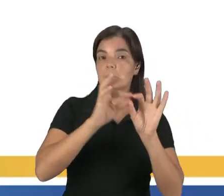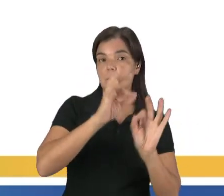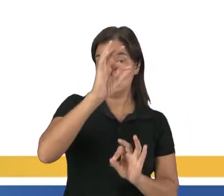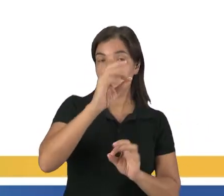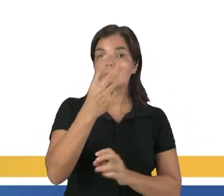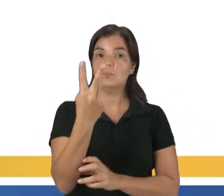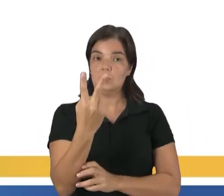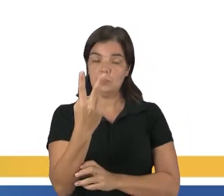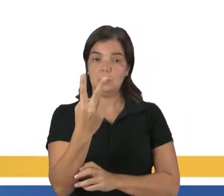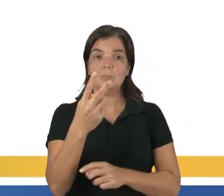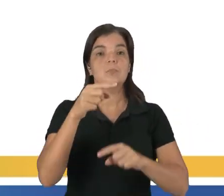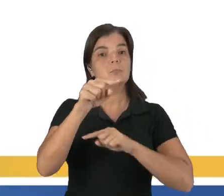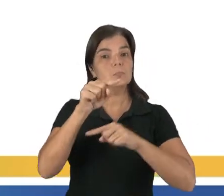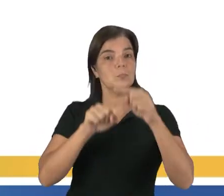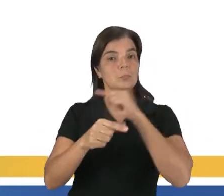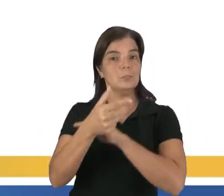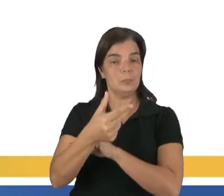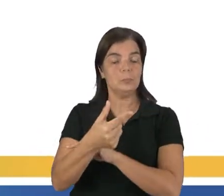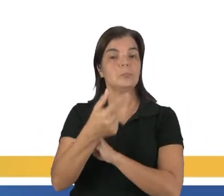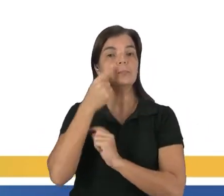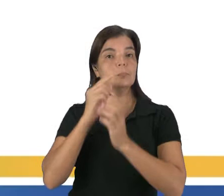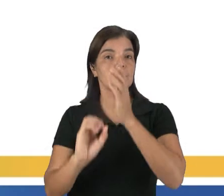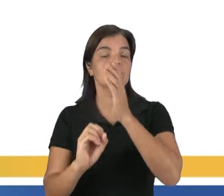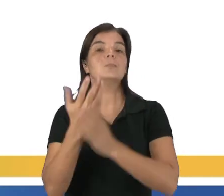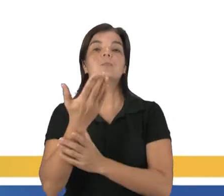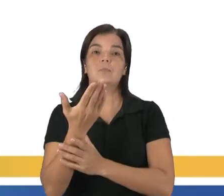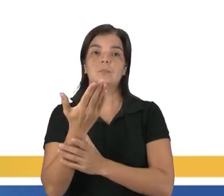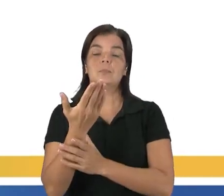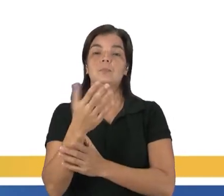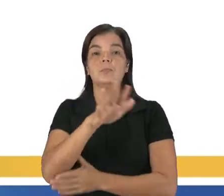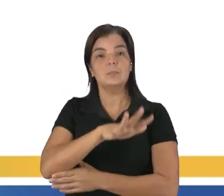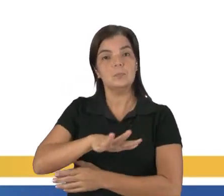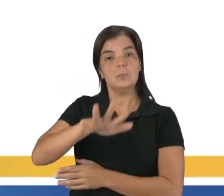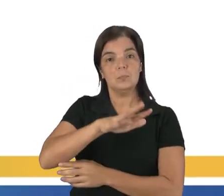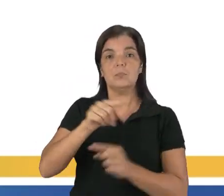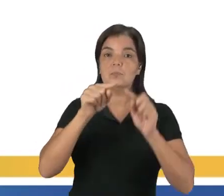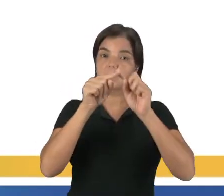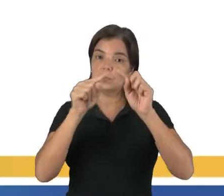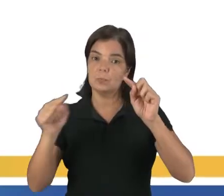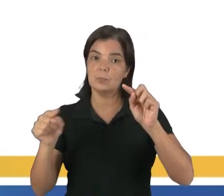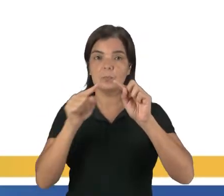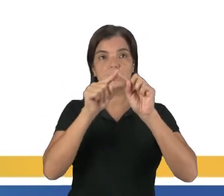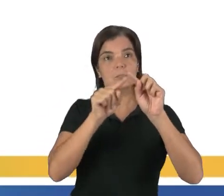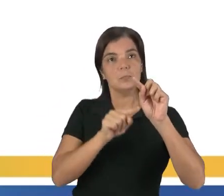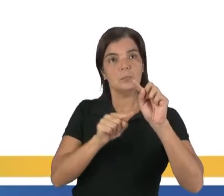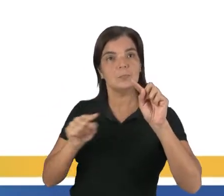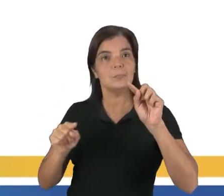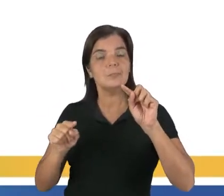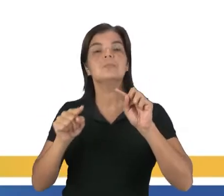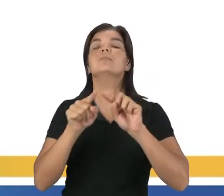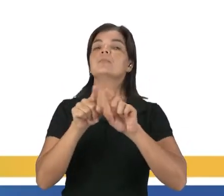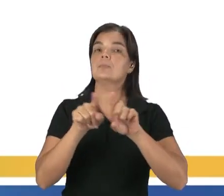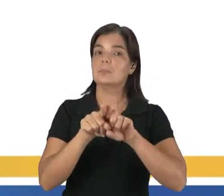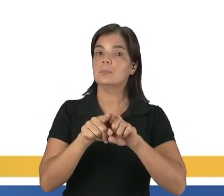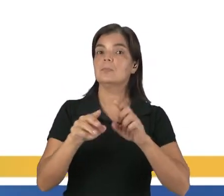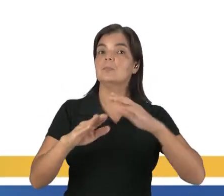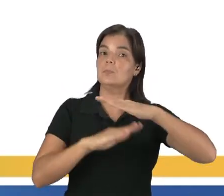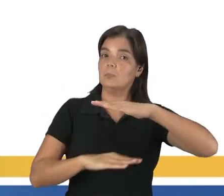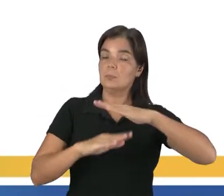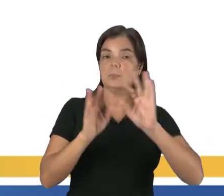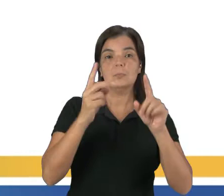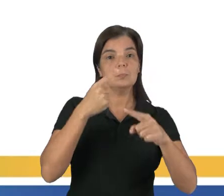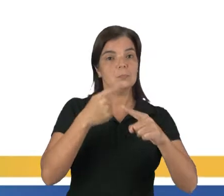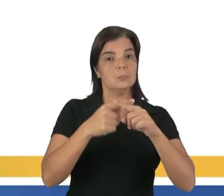dois triângulos, então divido por 2. É assim que se origina a área do triângulo. Novamente, a área do triângulo é base